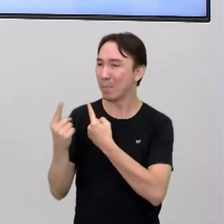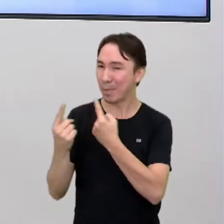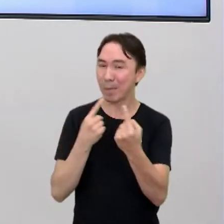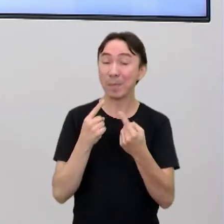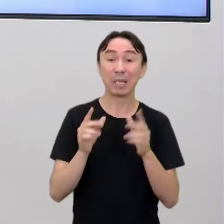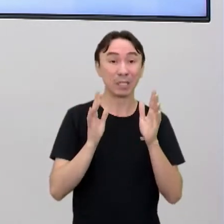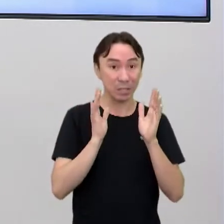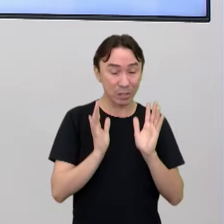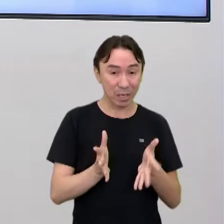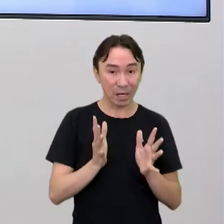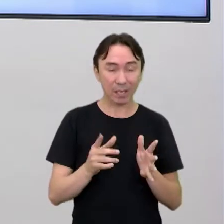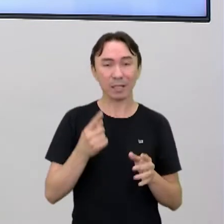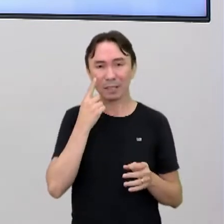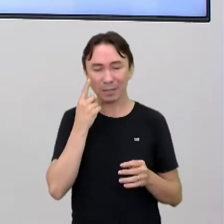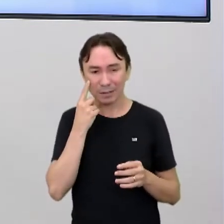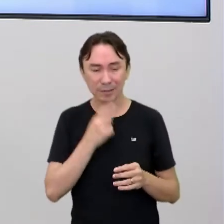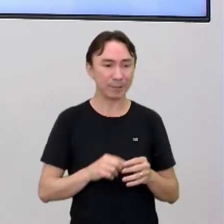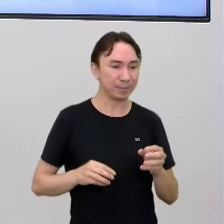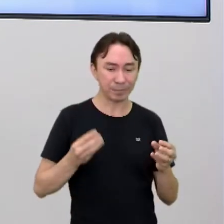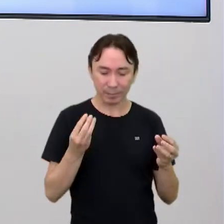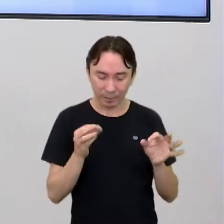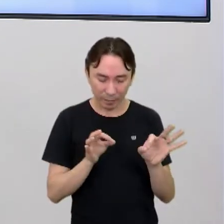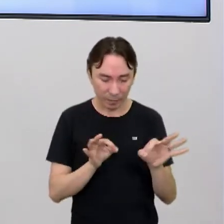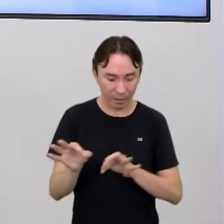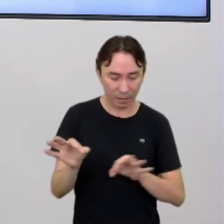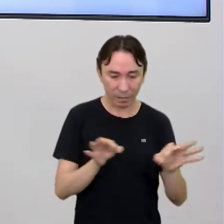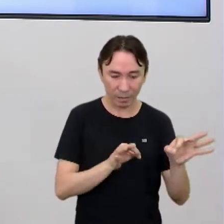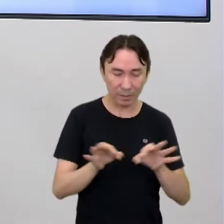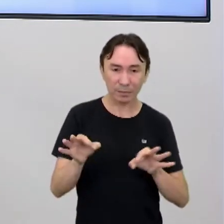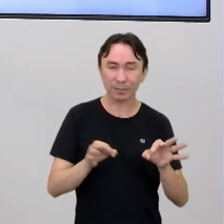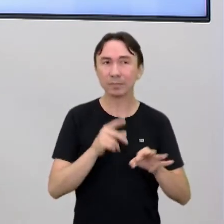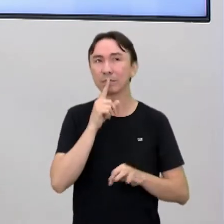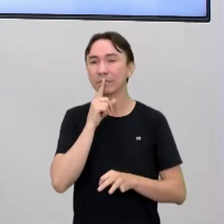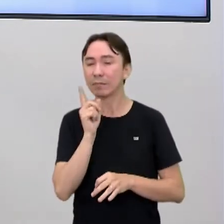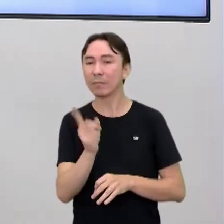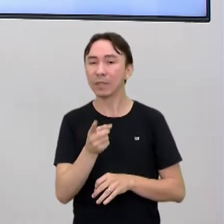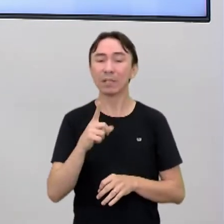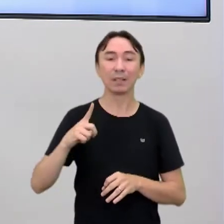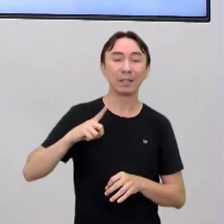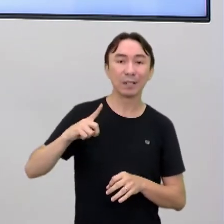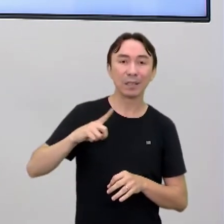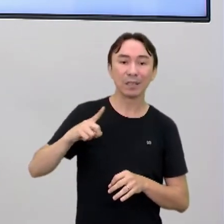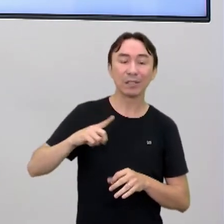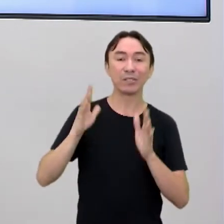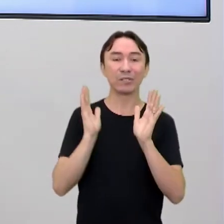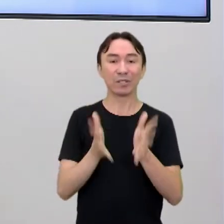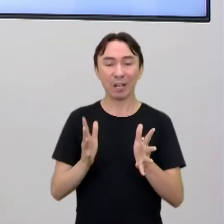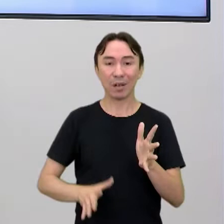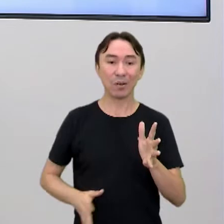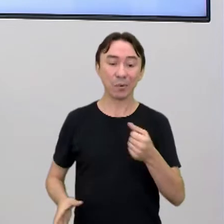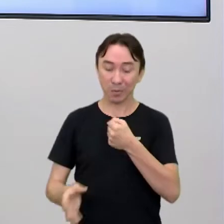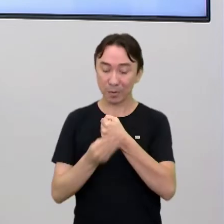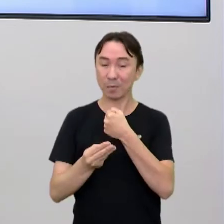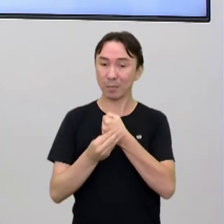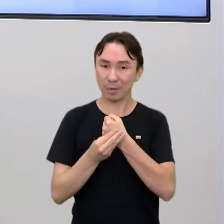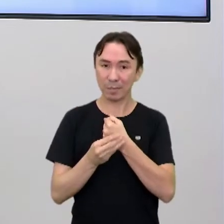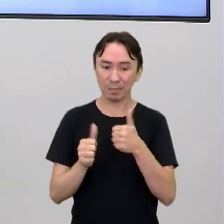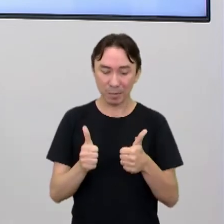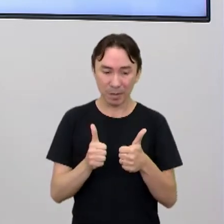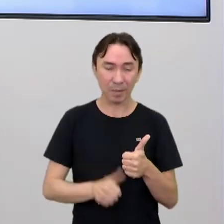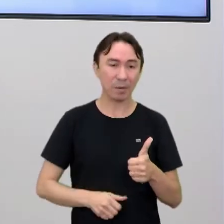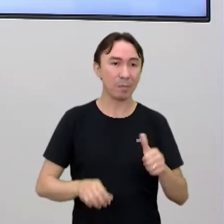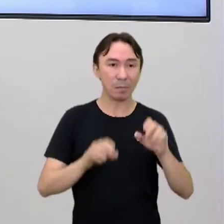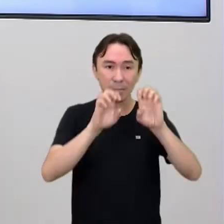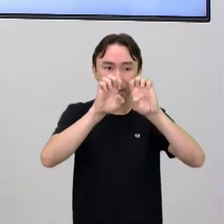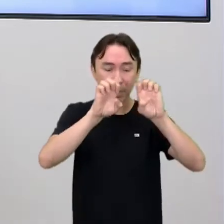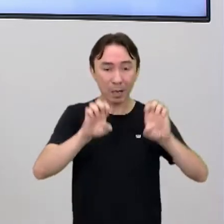ali juntando as pecinhas, fazendo o conhecimento se estruturar, ele agora tem que expor